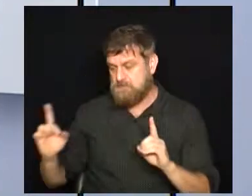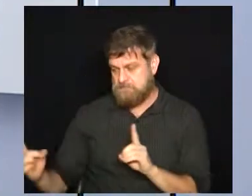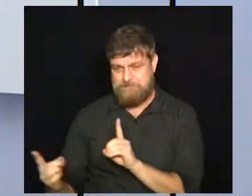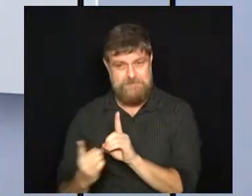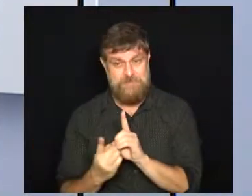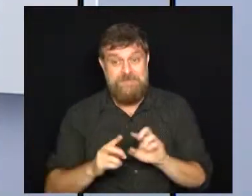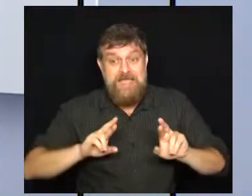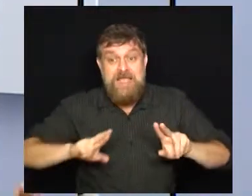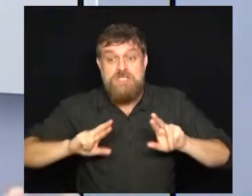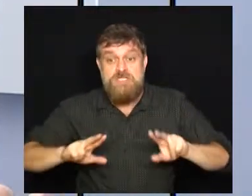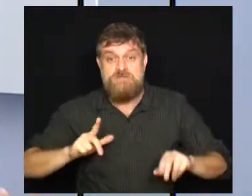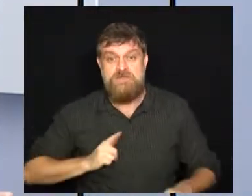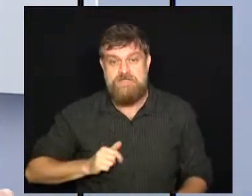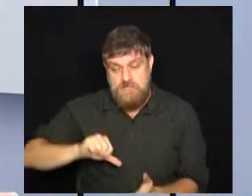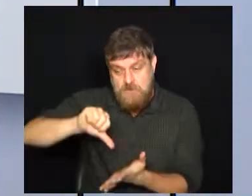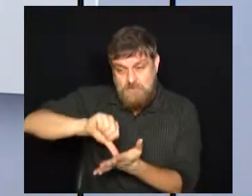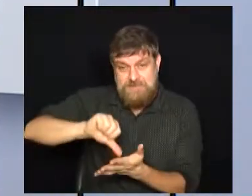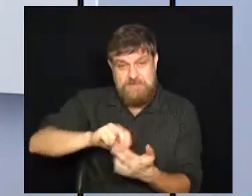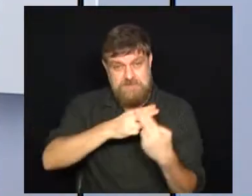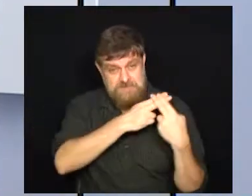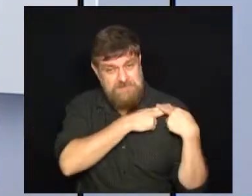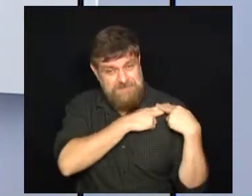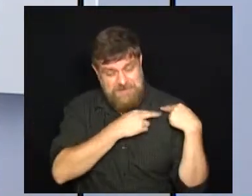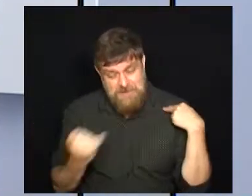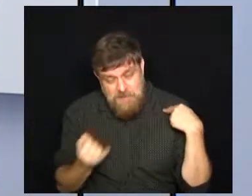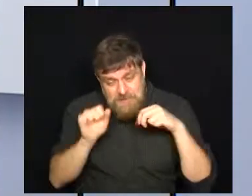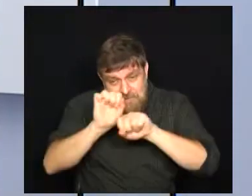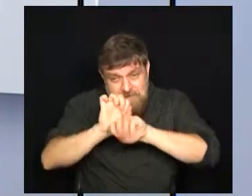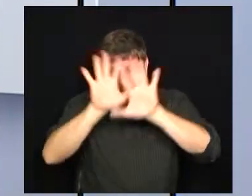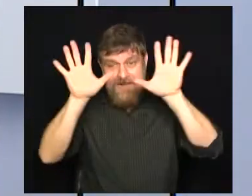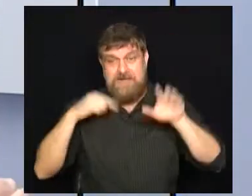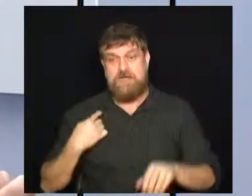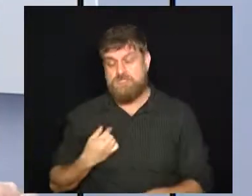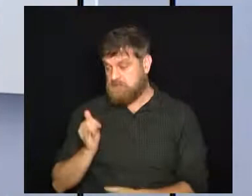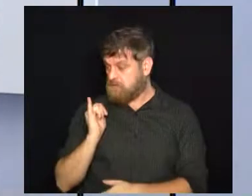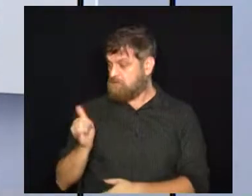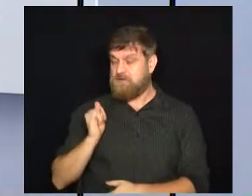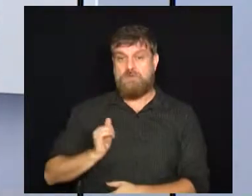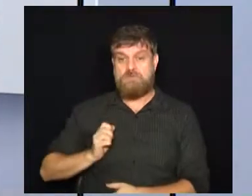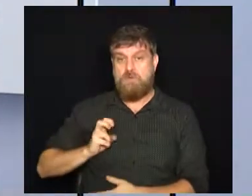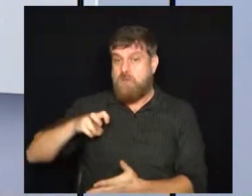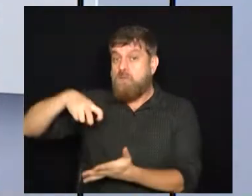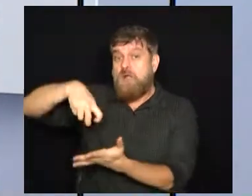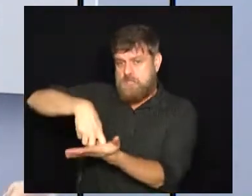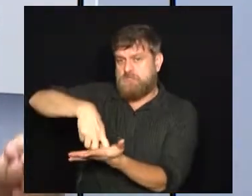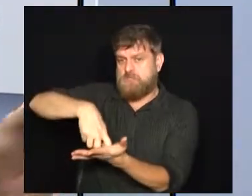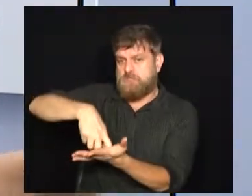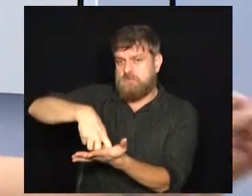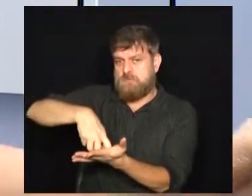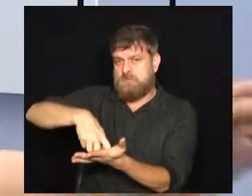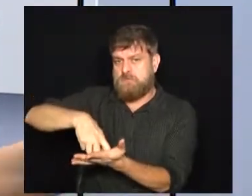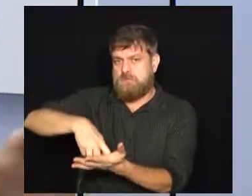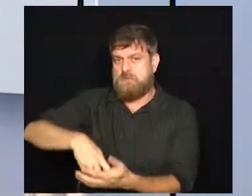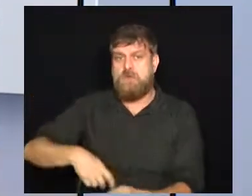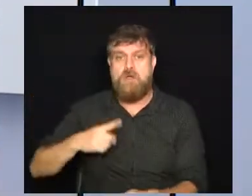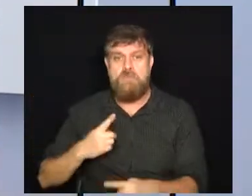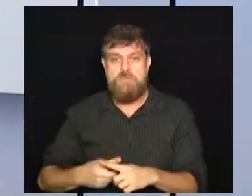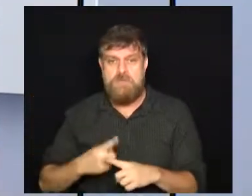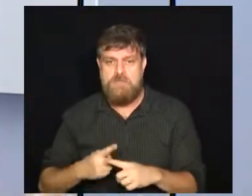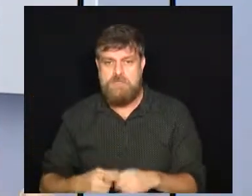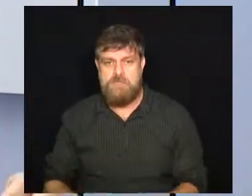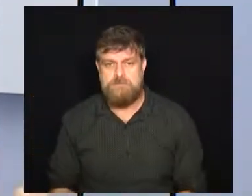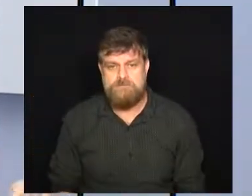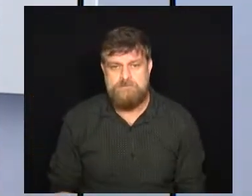de responsabilização? E isso é importante que fique claro. A gente não está falando que não é uma punição. Isso é porque